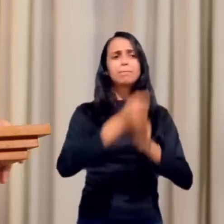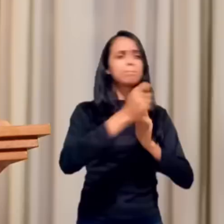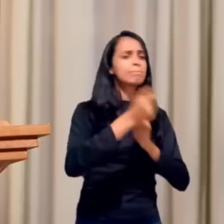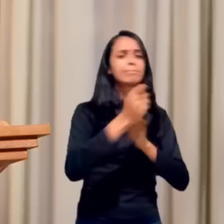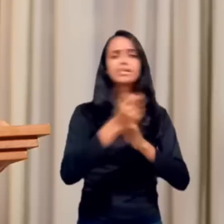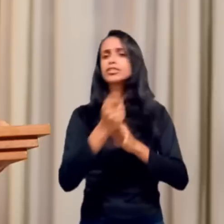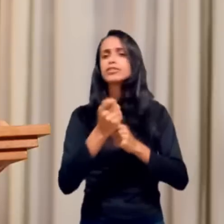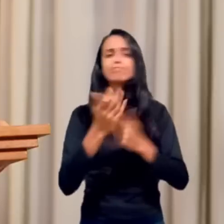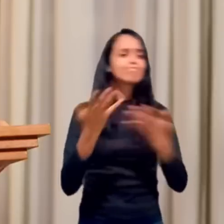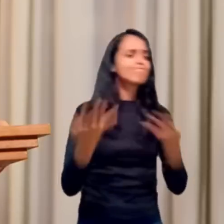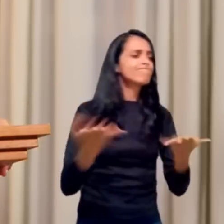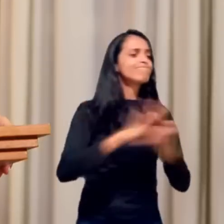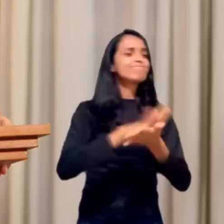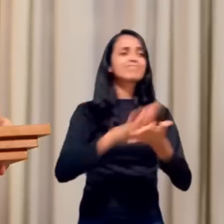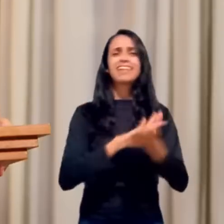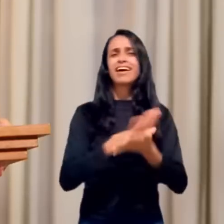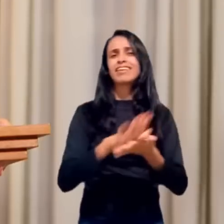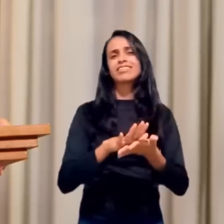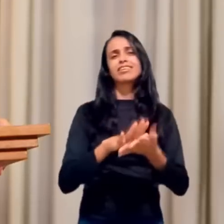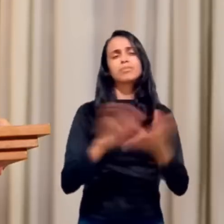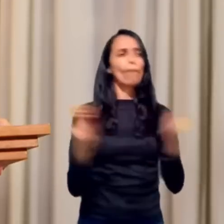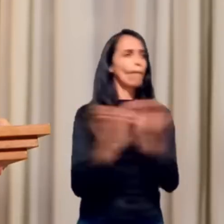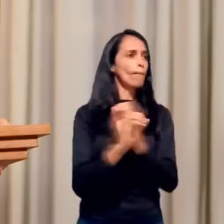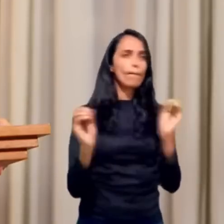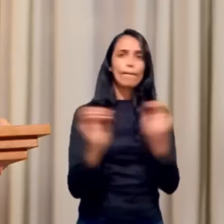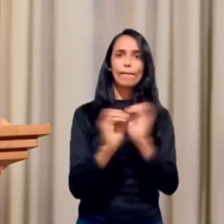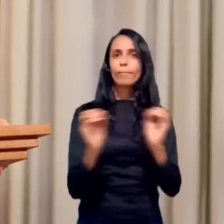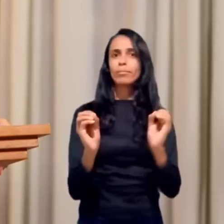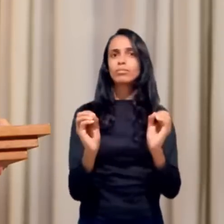nada apanharam. Que prova, hein?